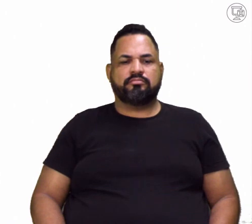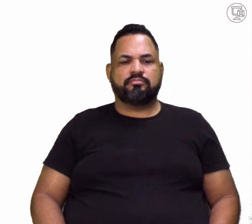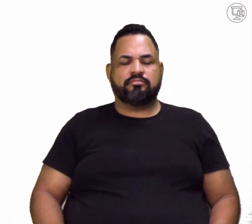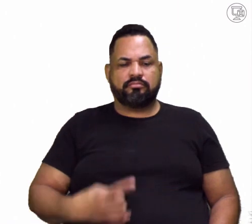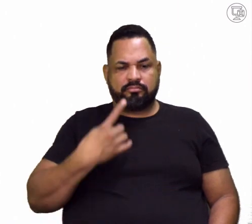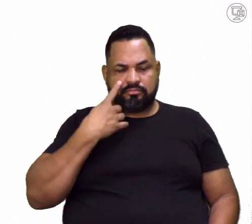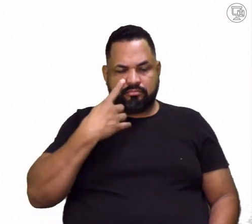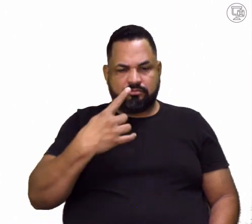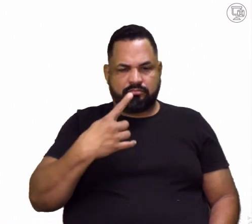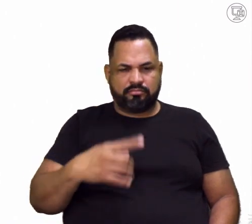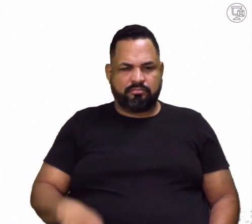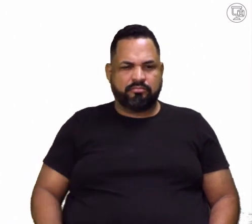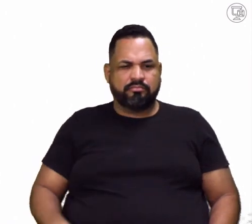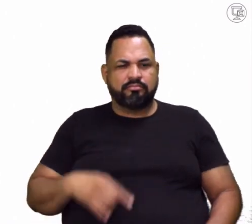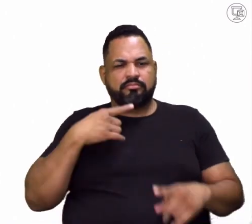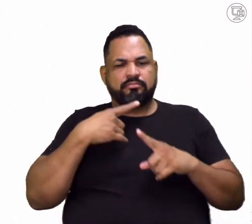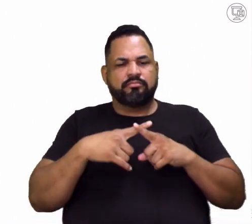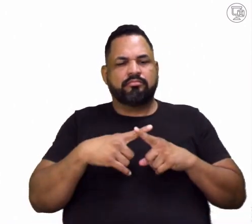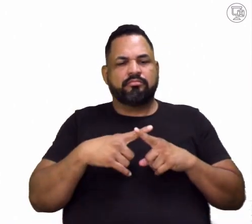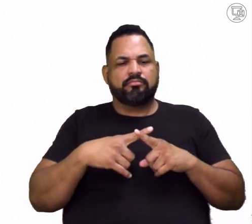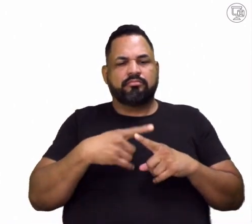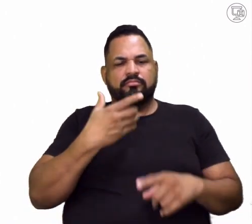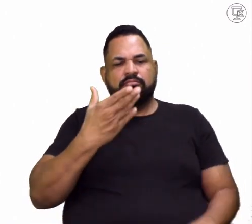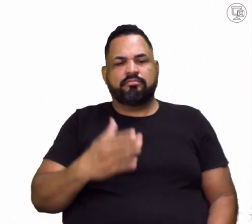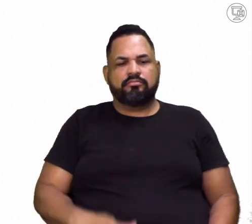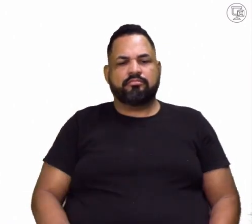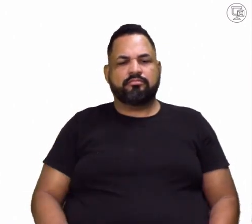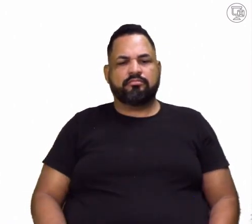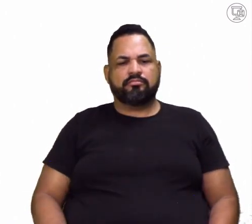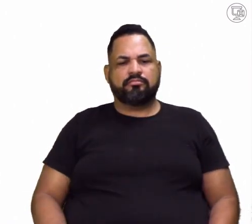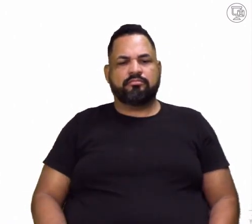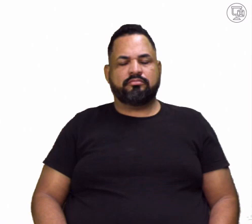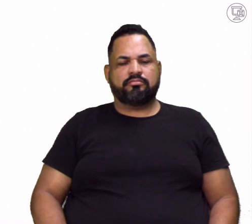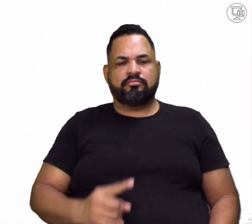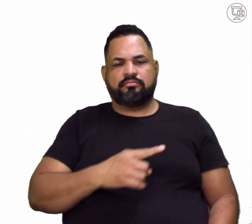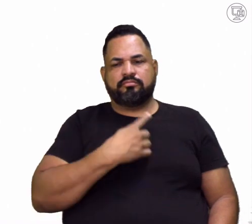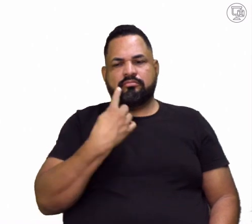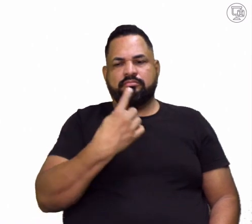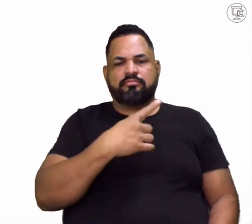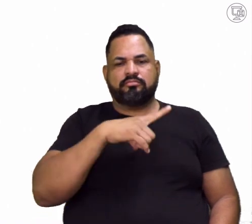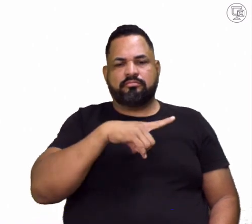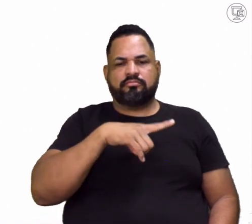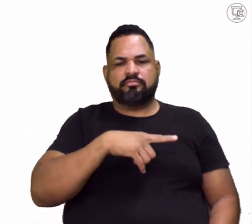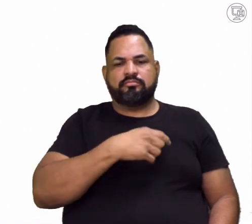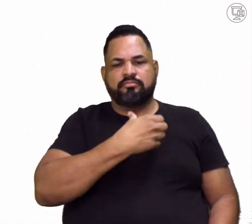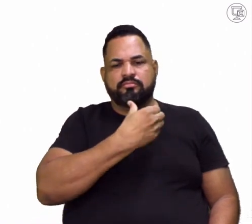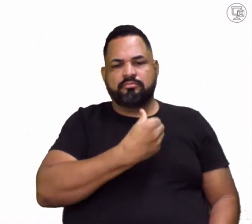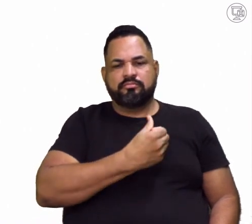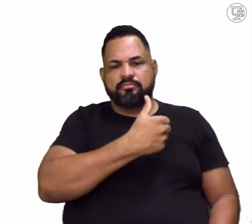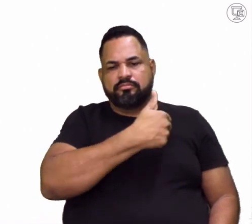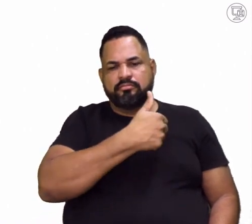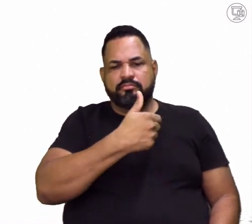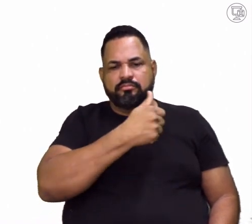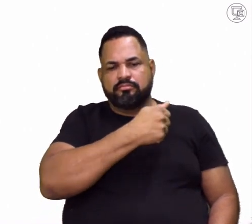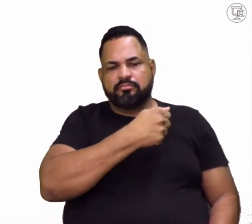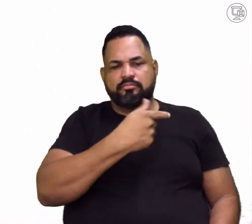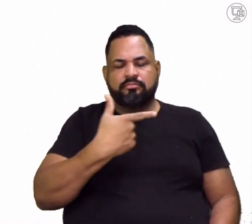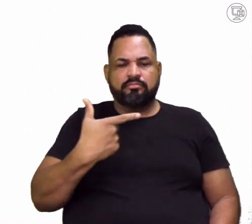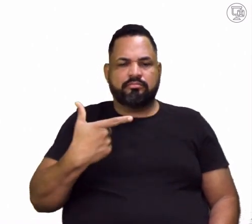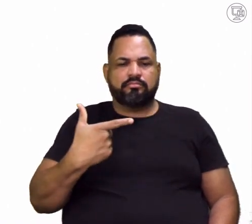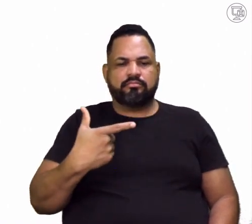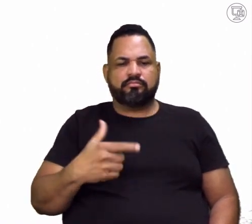Olha bem multiplicando Aqui nós temos aí 612 né